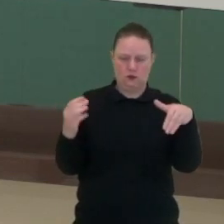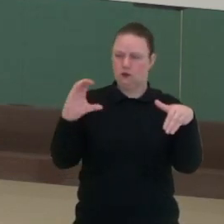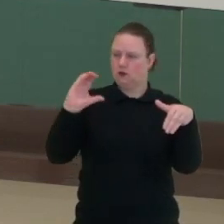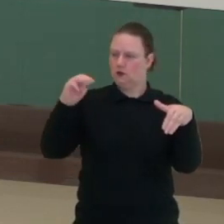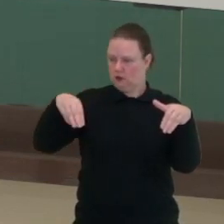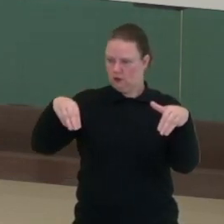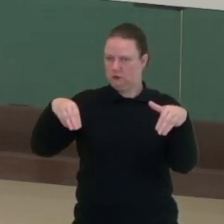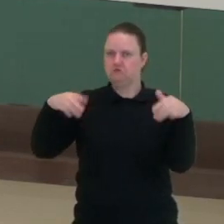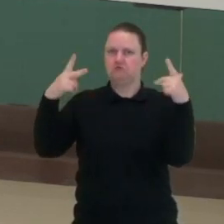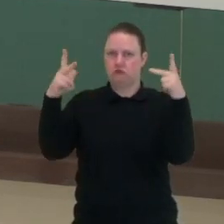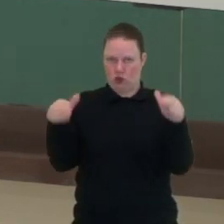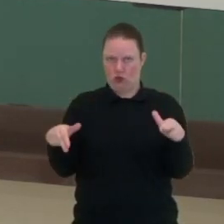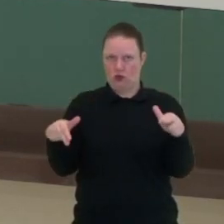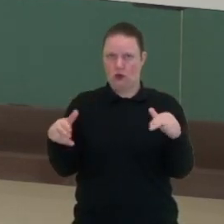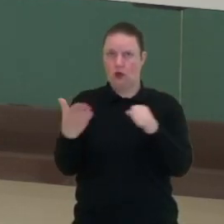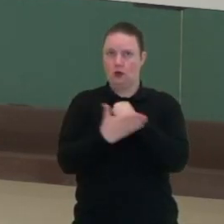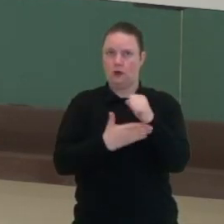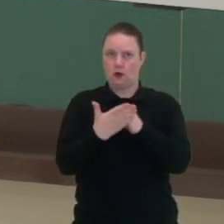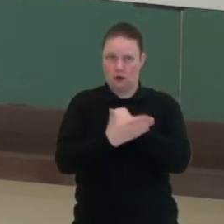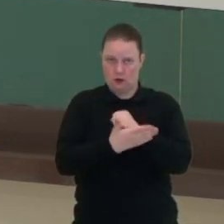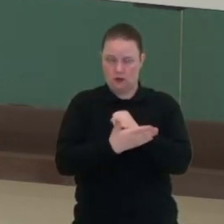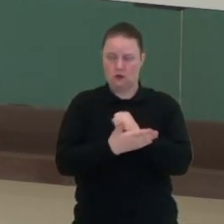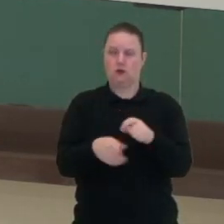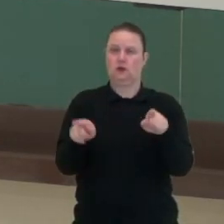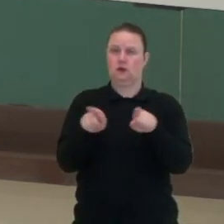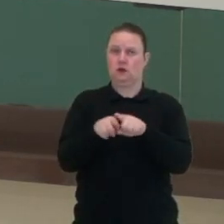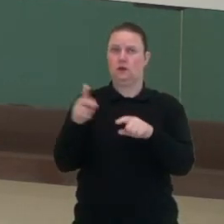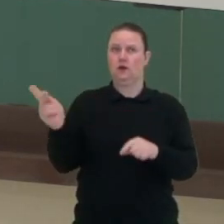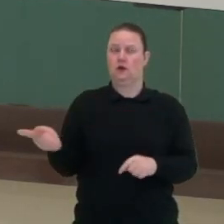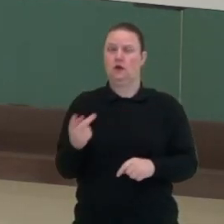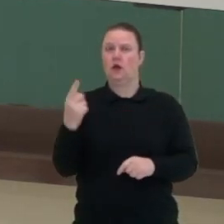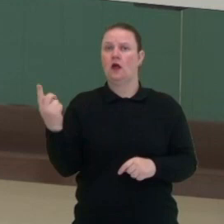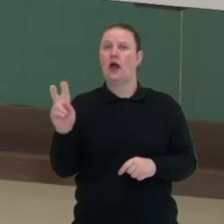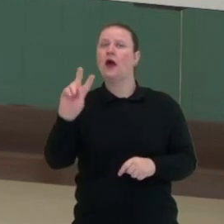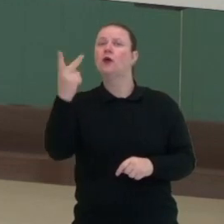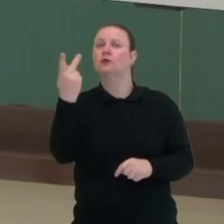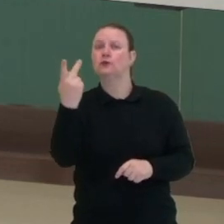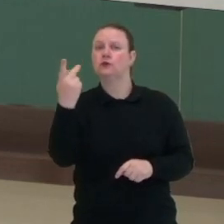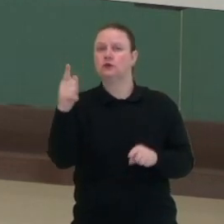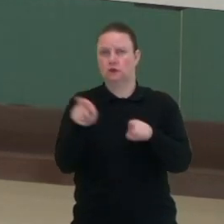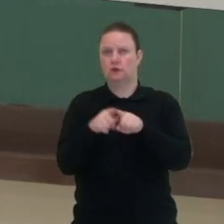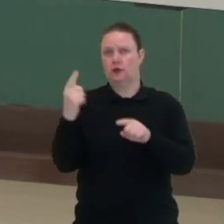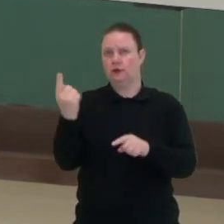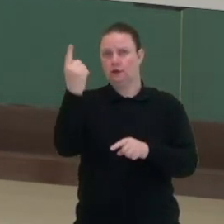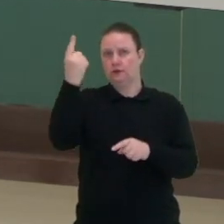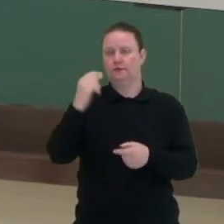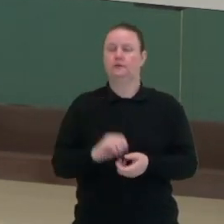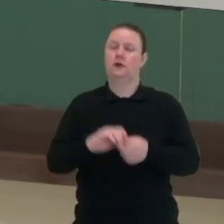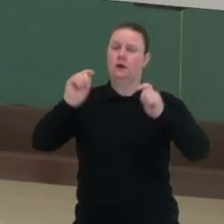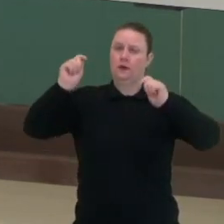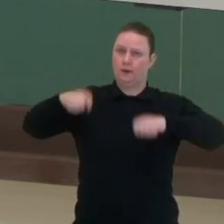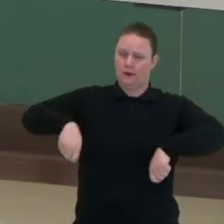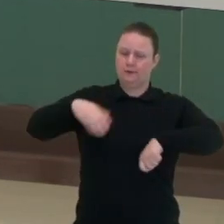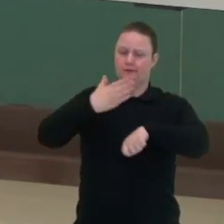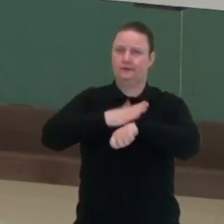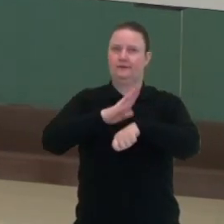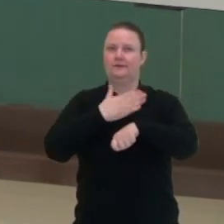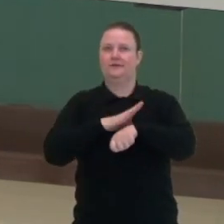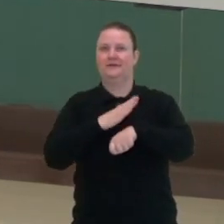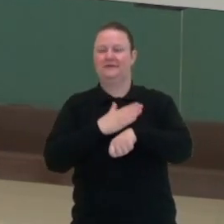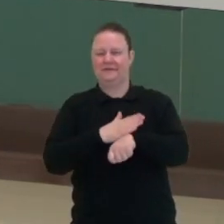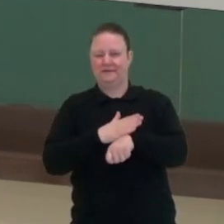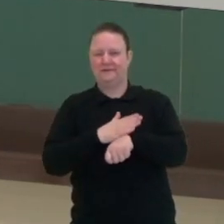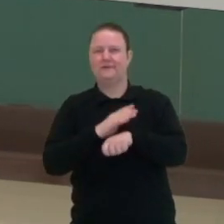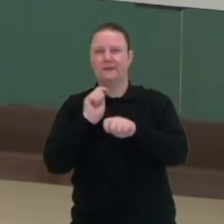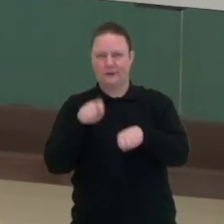que a minha base está em centímetros e a minha altura também está em centímetros, eu posso, enfim,